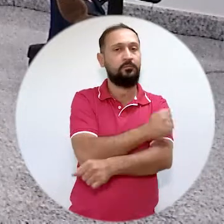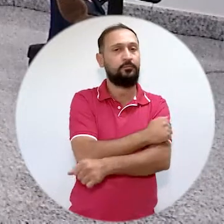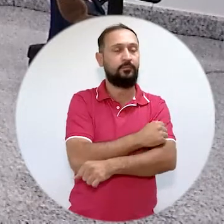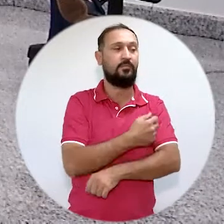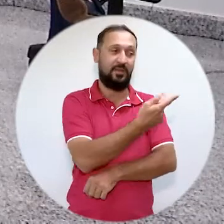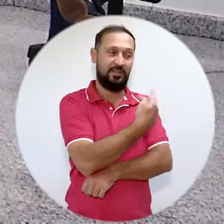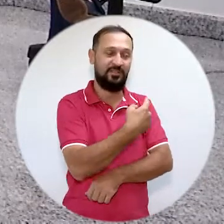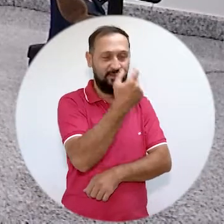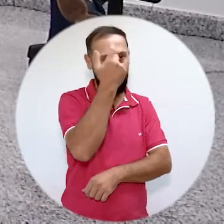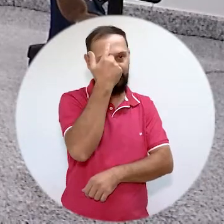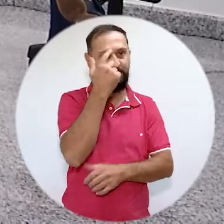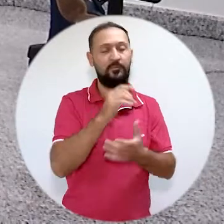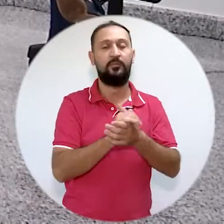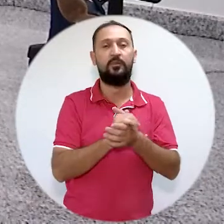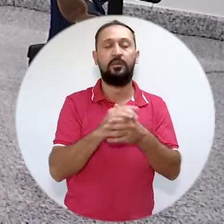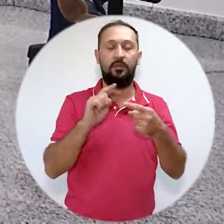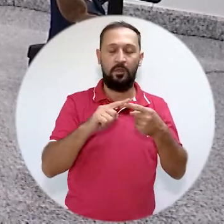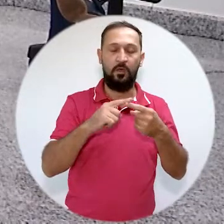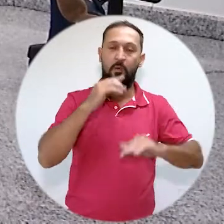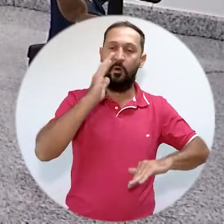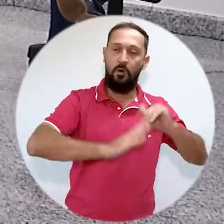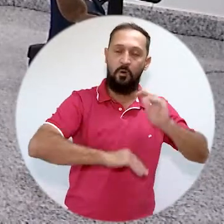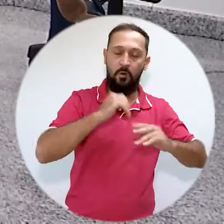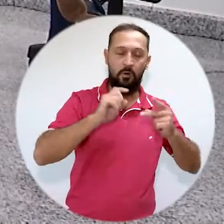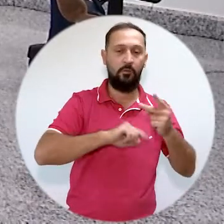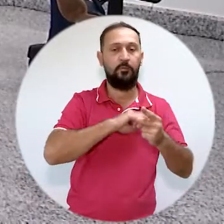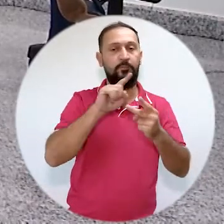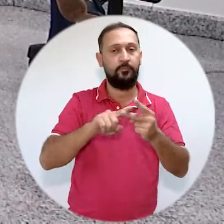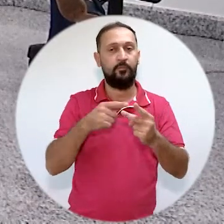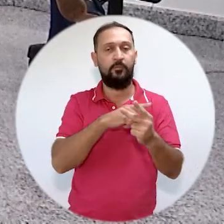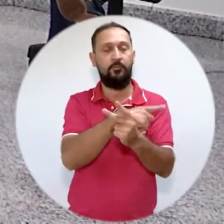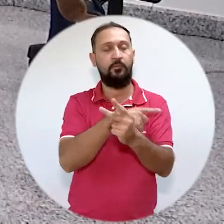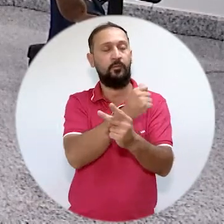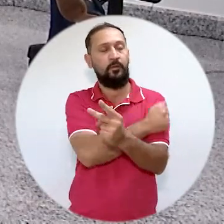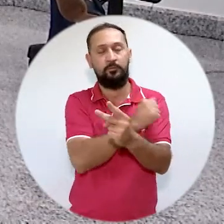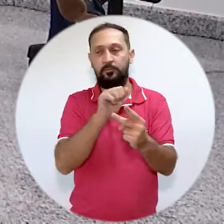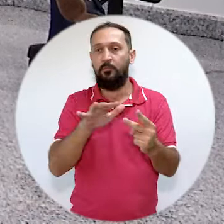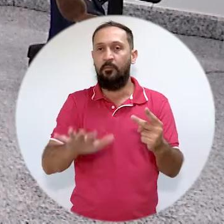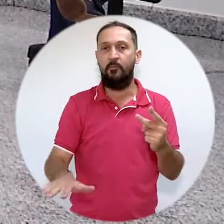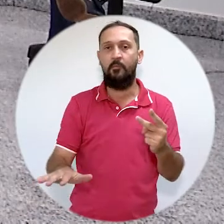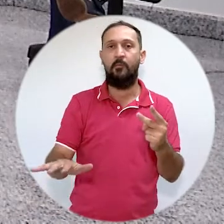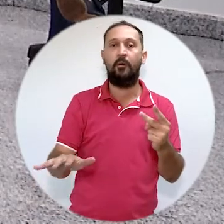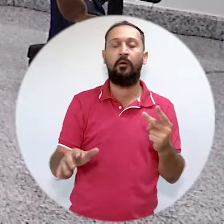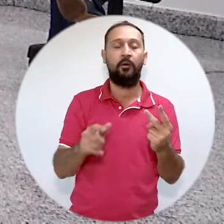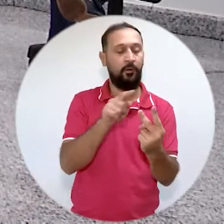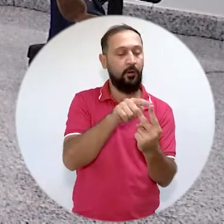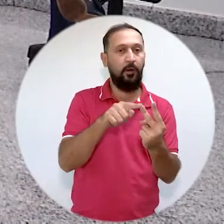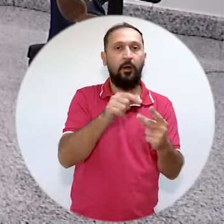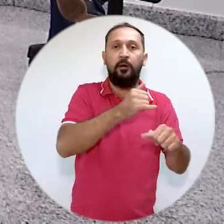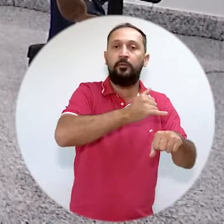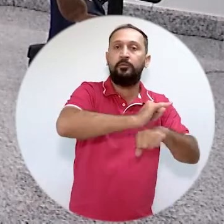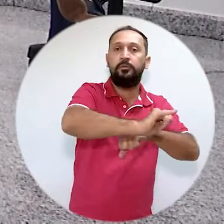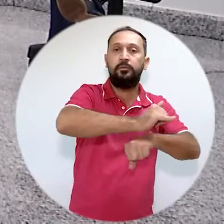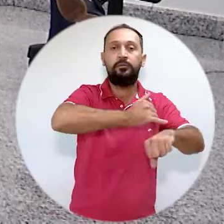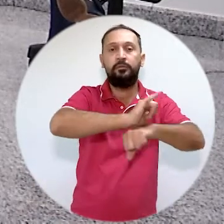que a gente estava pensando, né? Você tem o funcionário e você tem o aluno. Então, são duas estratégias diferentes